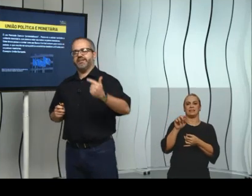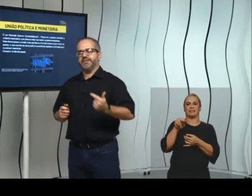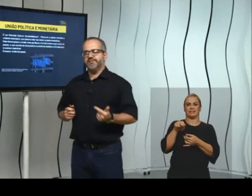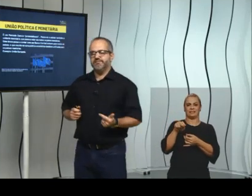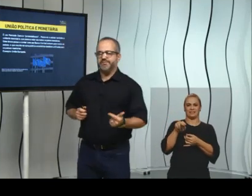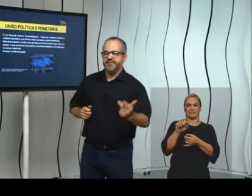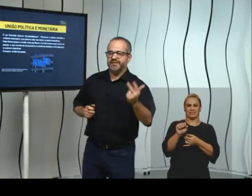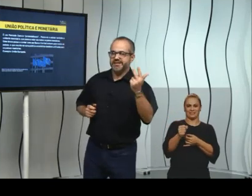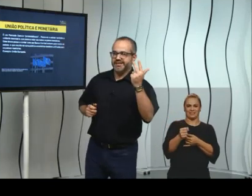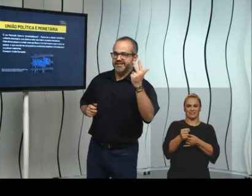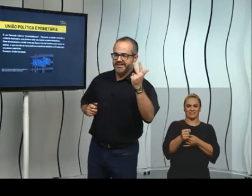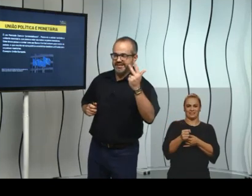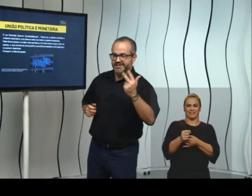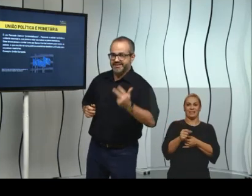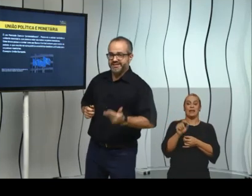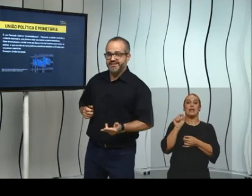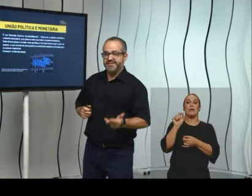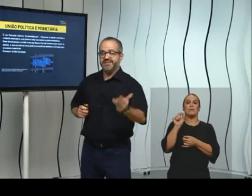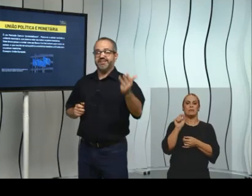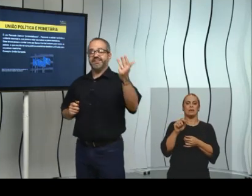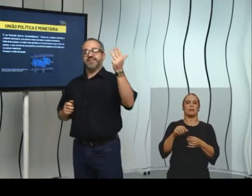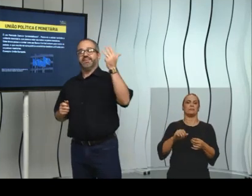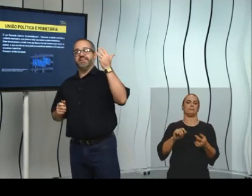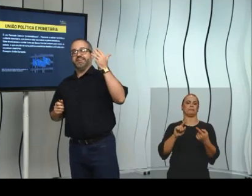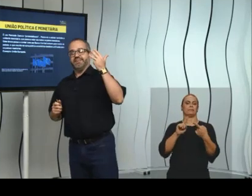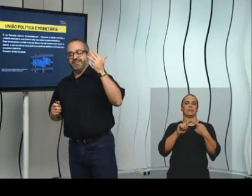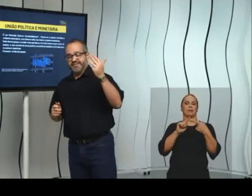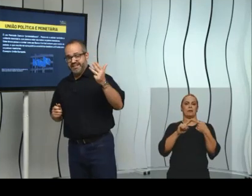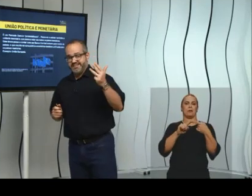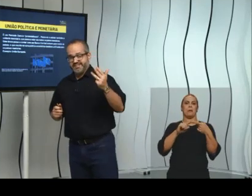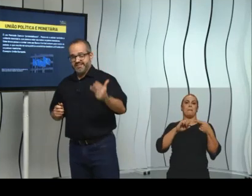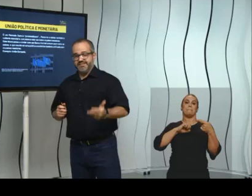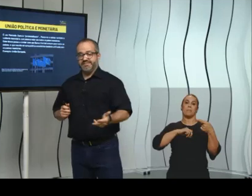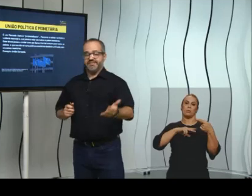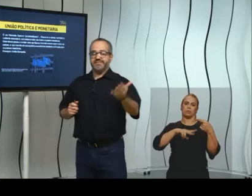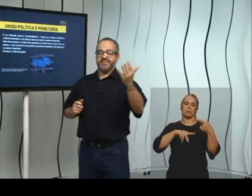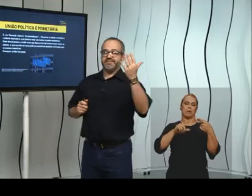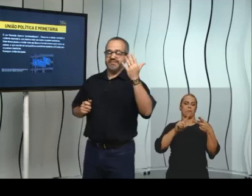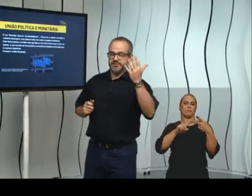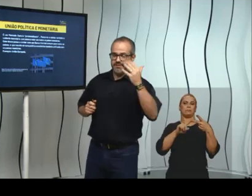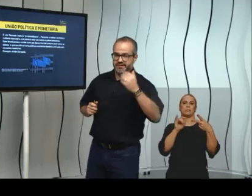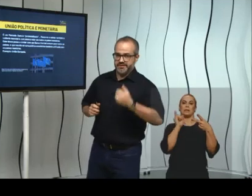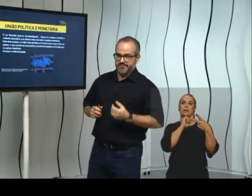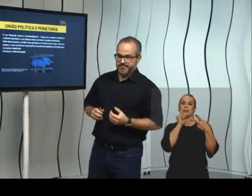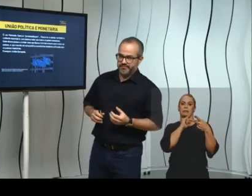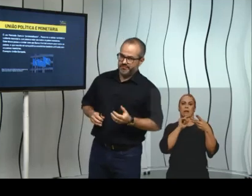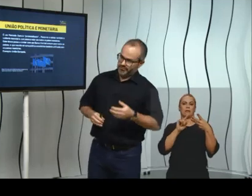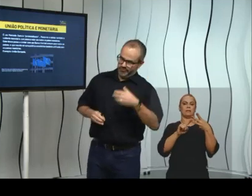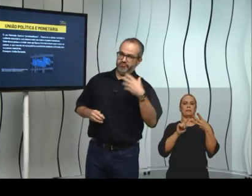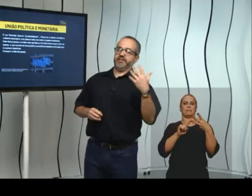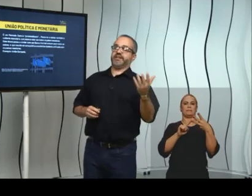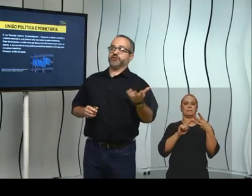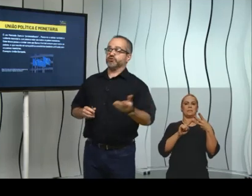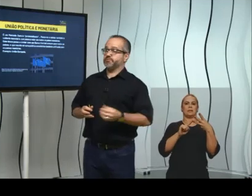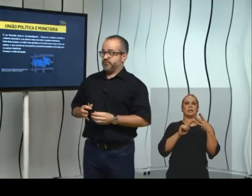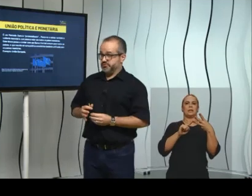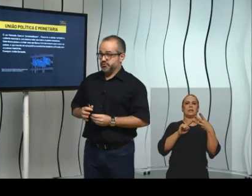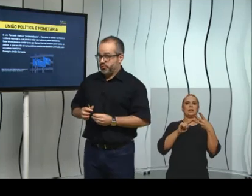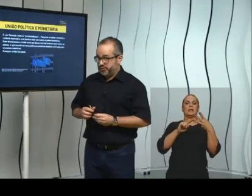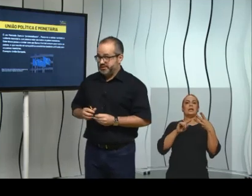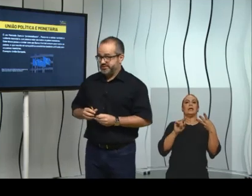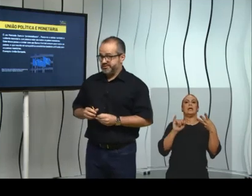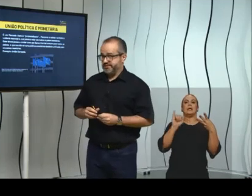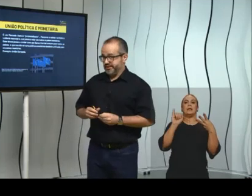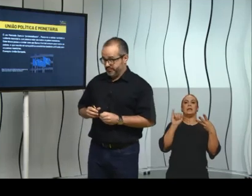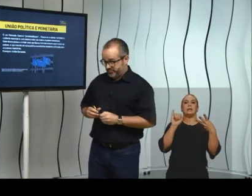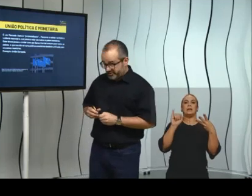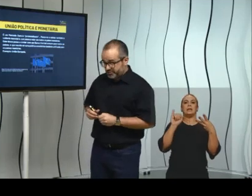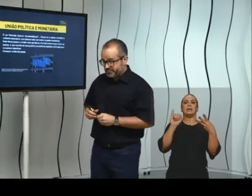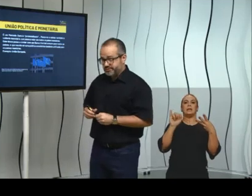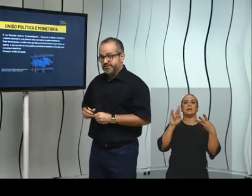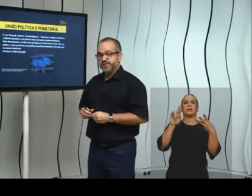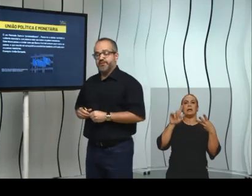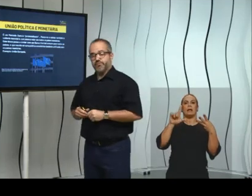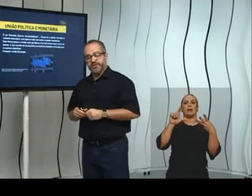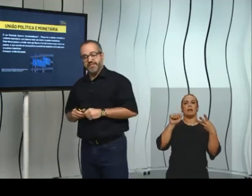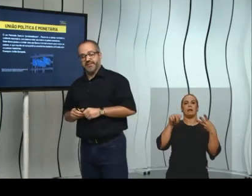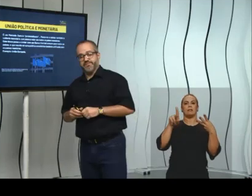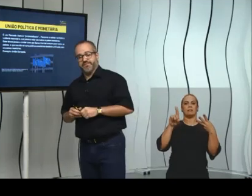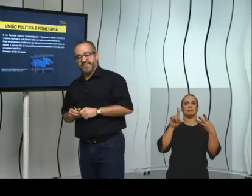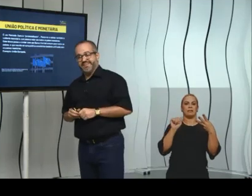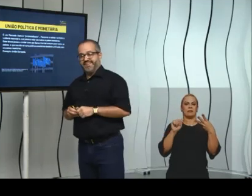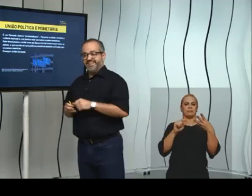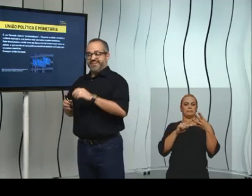Itália, Irlanda, Grécia, Espanha. Falei que eram os primos pobres, lembram disso?